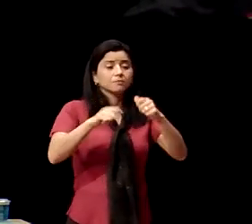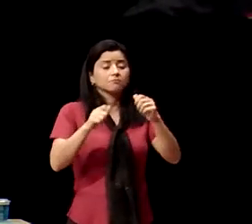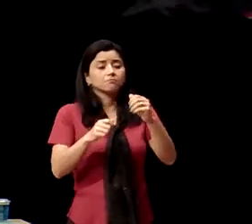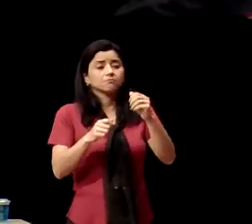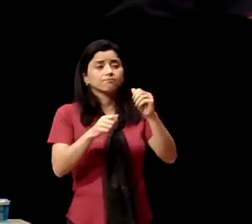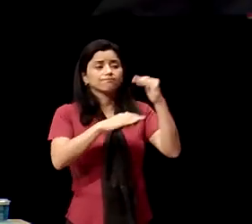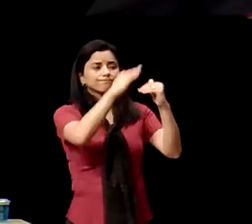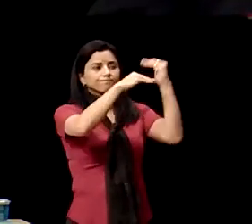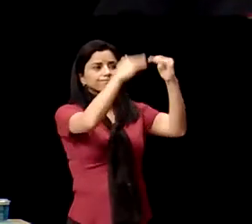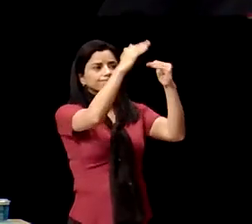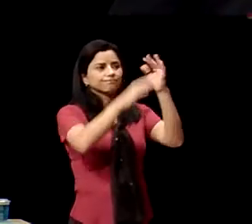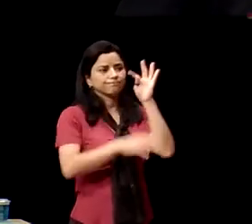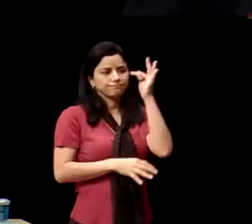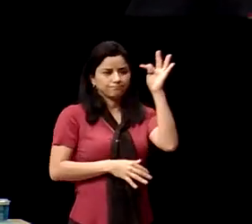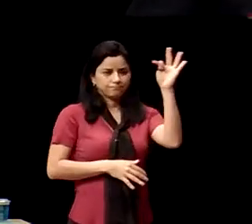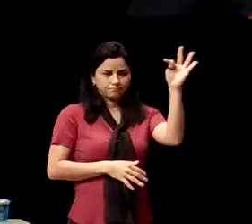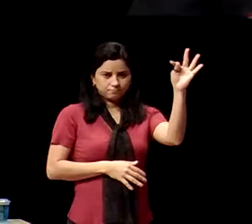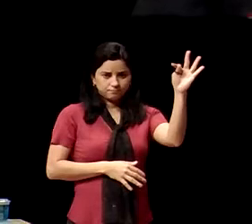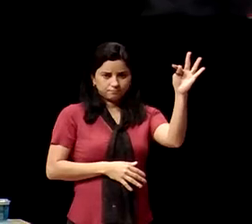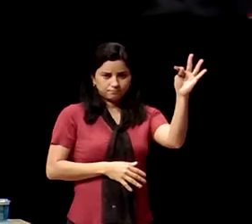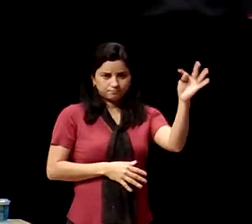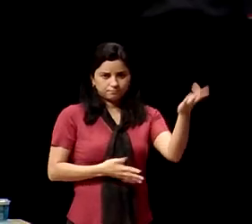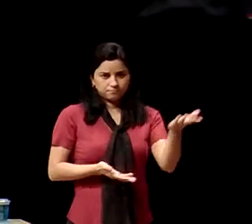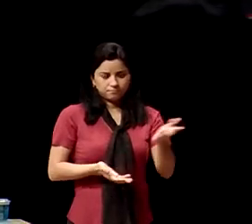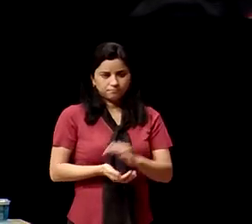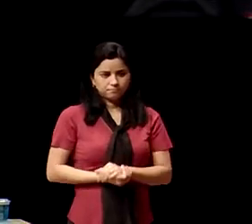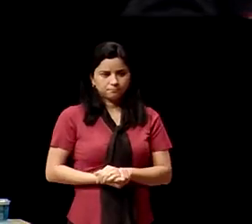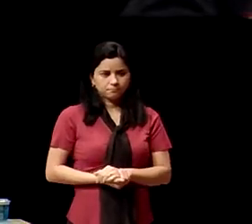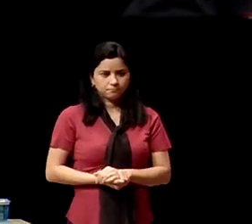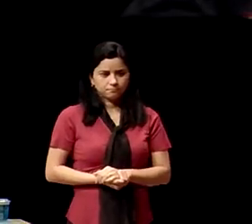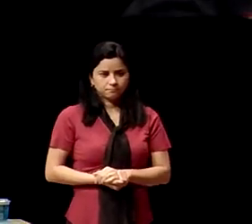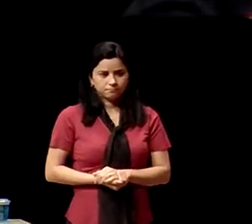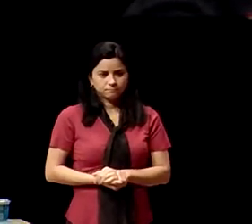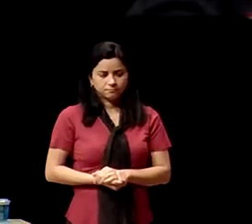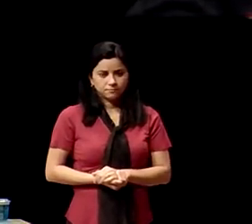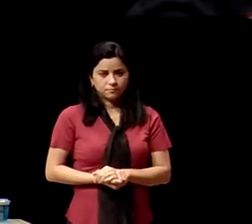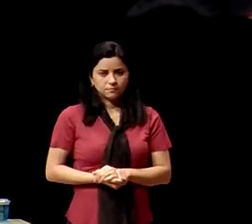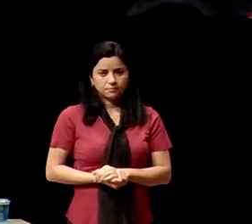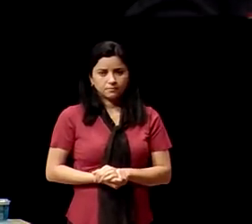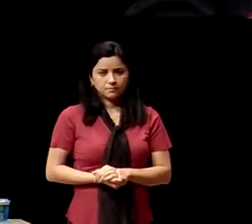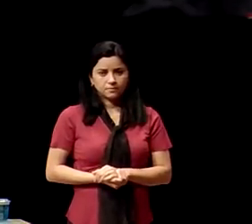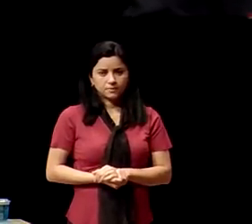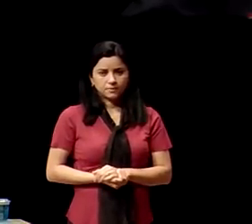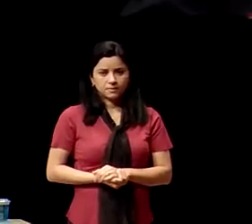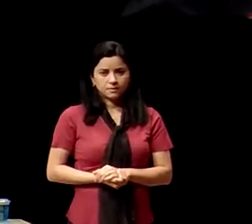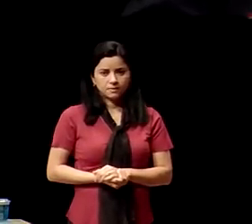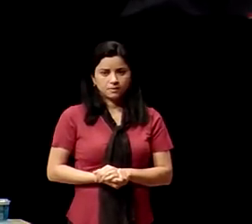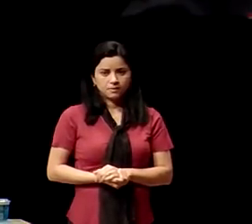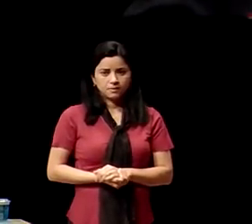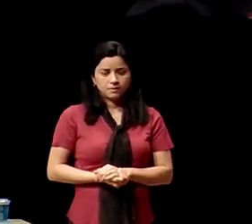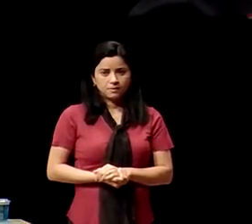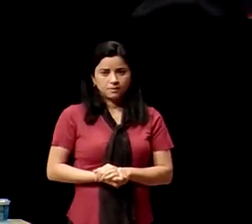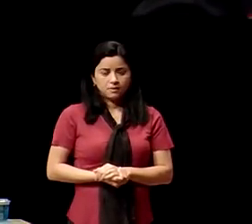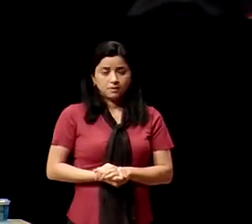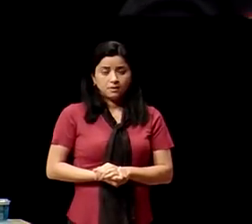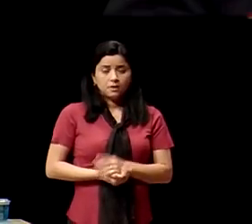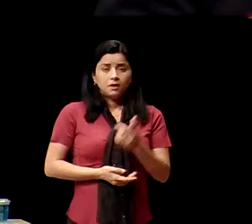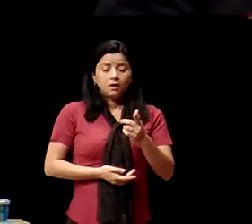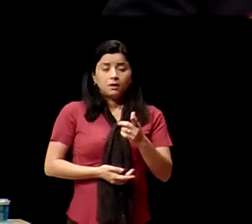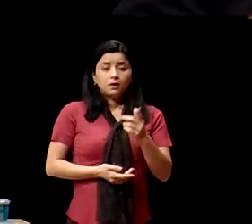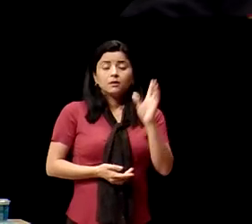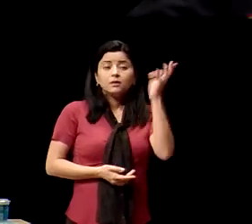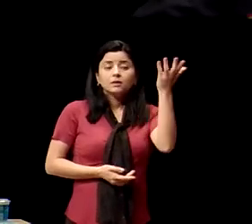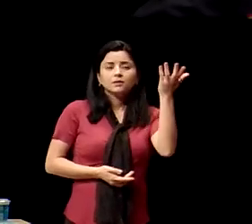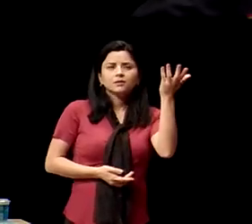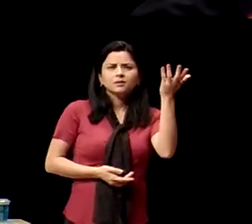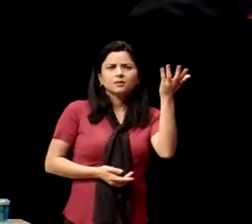teórica. Takes place in the midst of different conceptions. Isso acontece